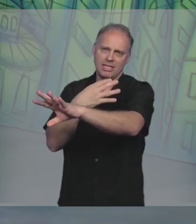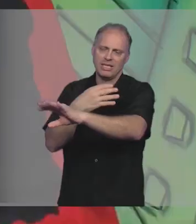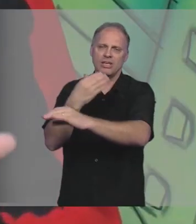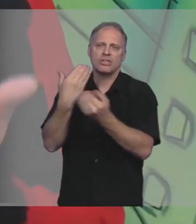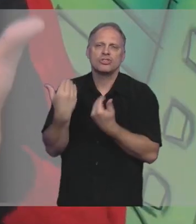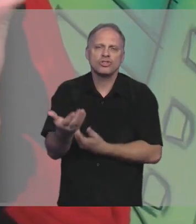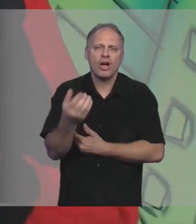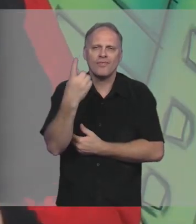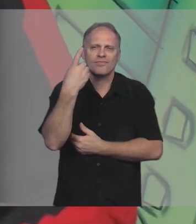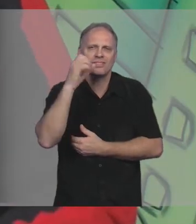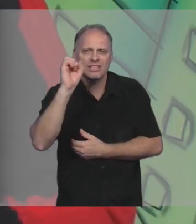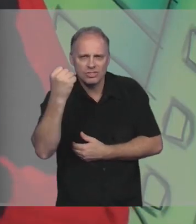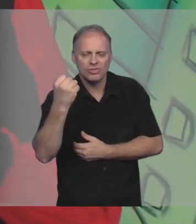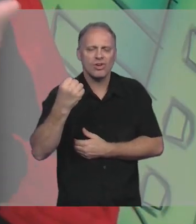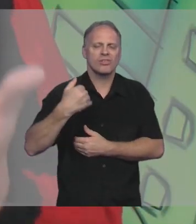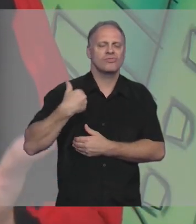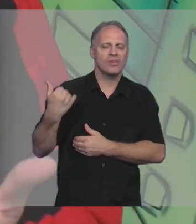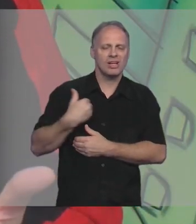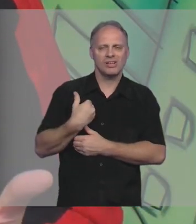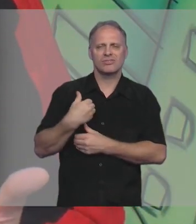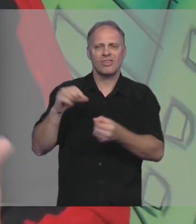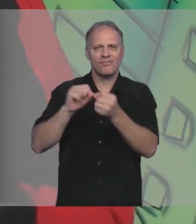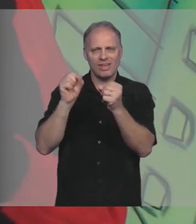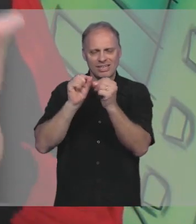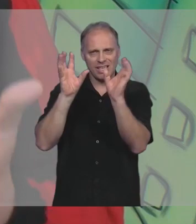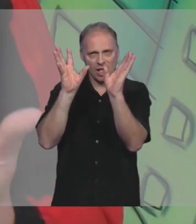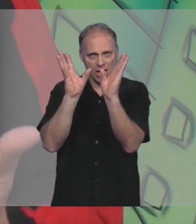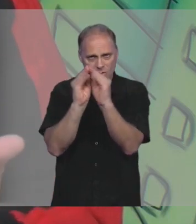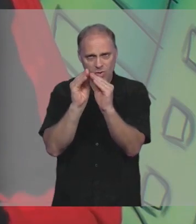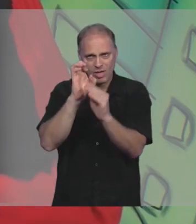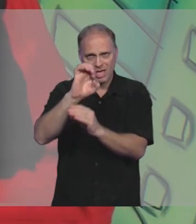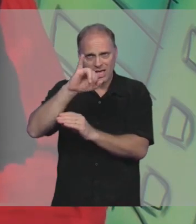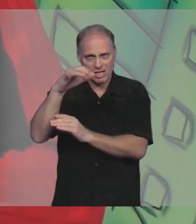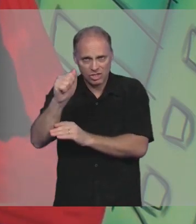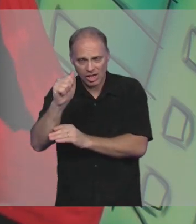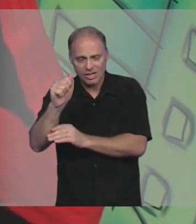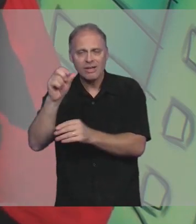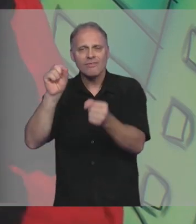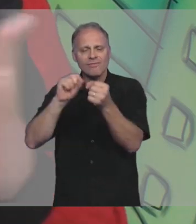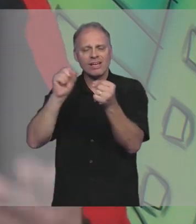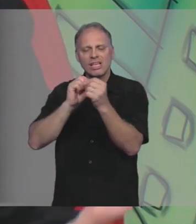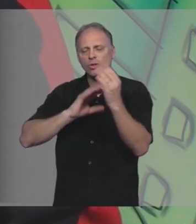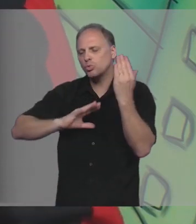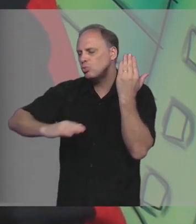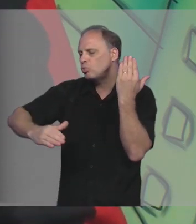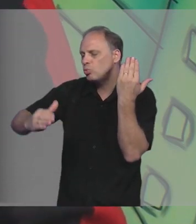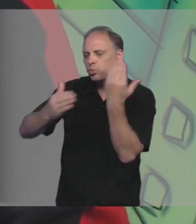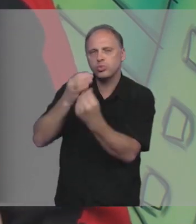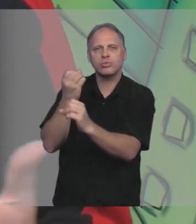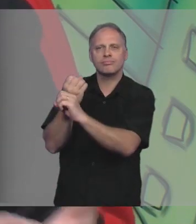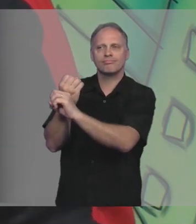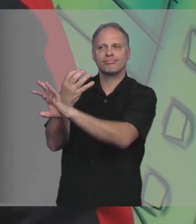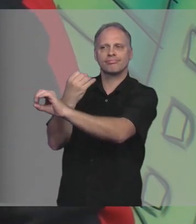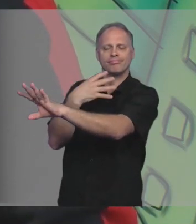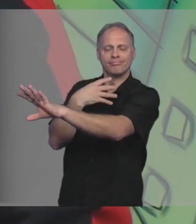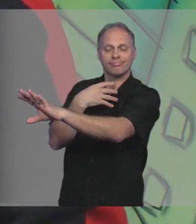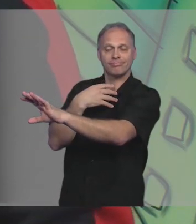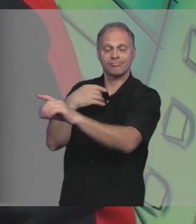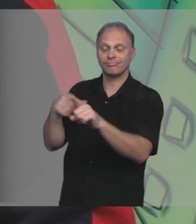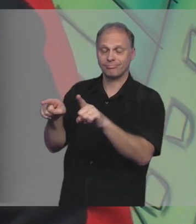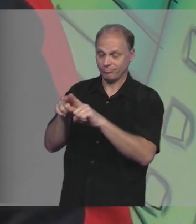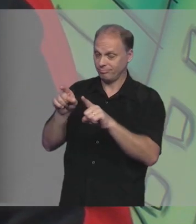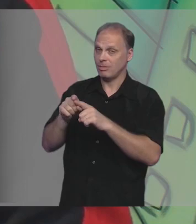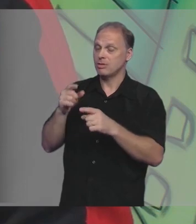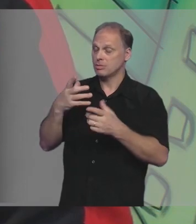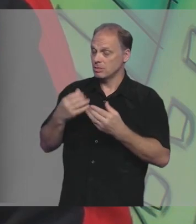18 anos que fariam ensino médio pelo EJA, pela Educação de Adultos, fariam ele totalmente em AD. Isso também está gerando